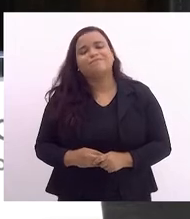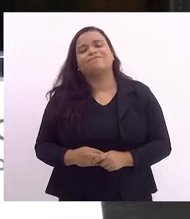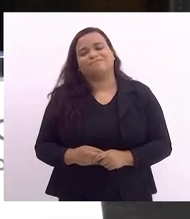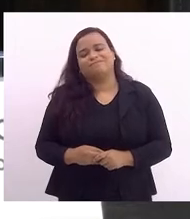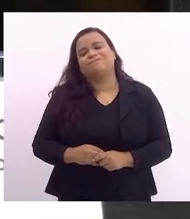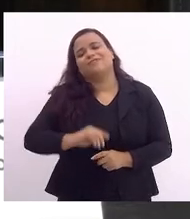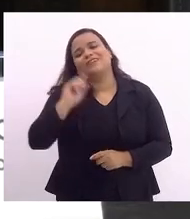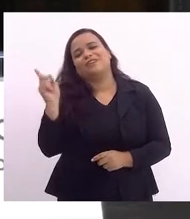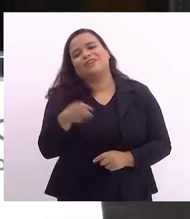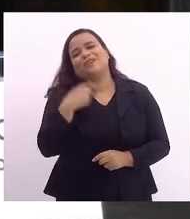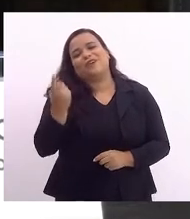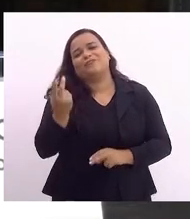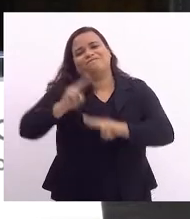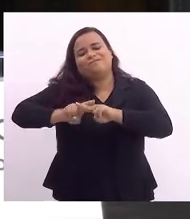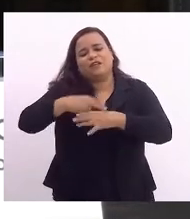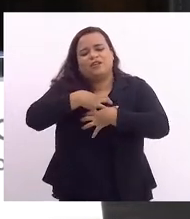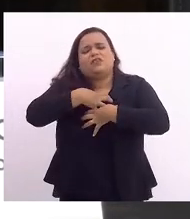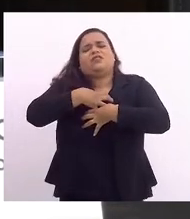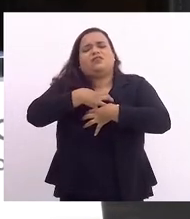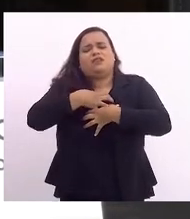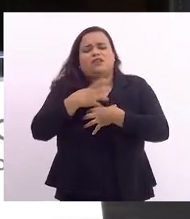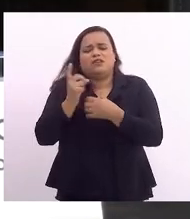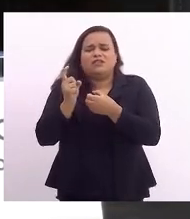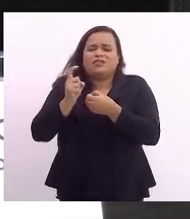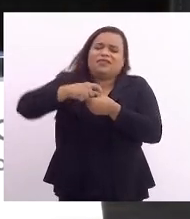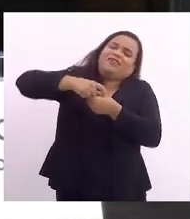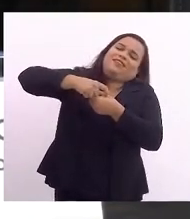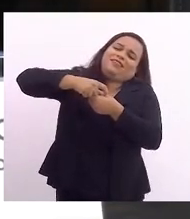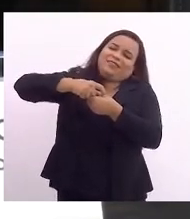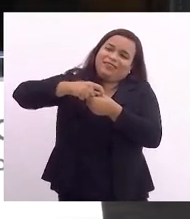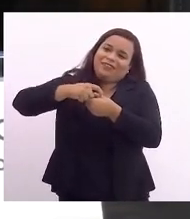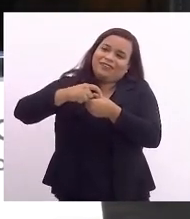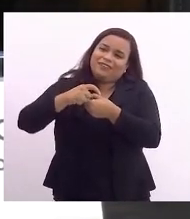sente quando escuta o cadeado bater.